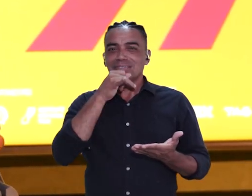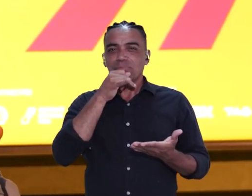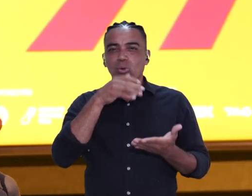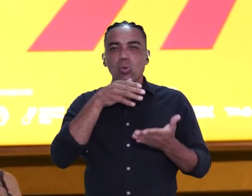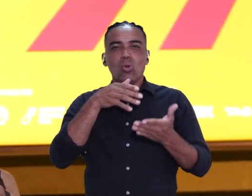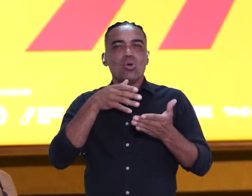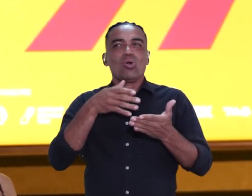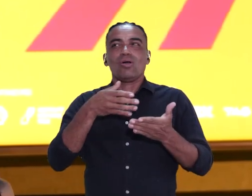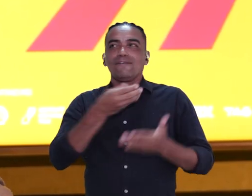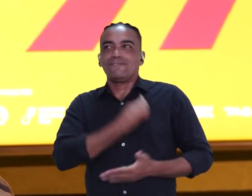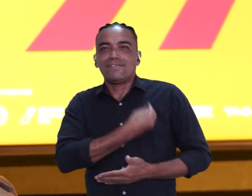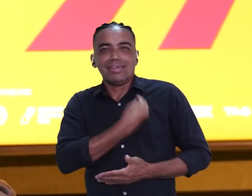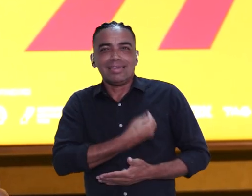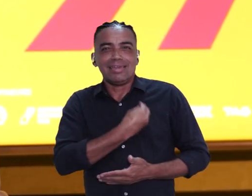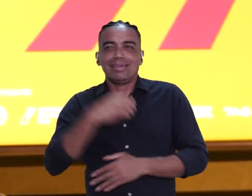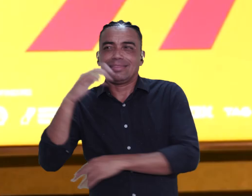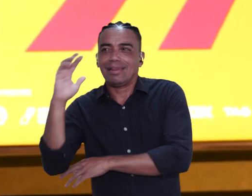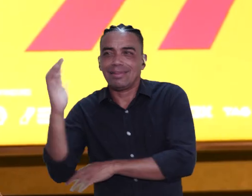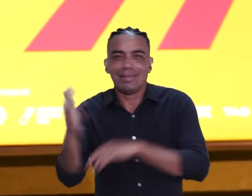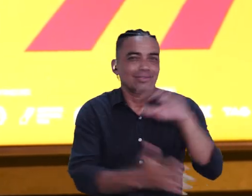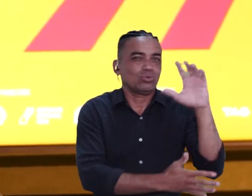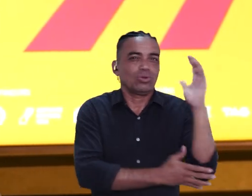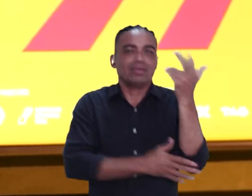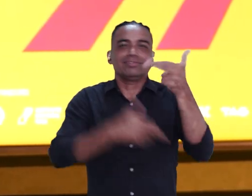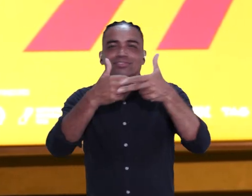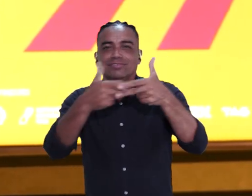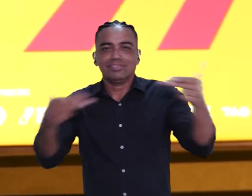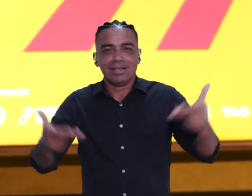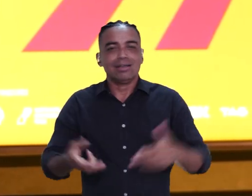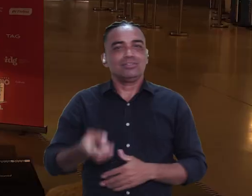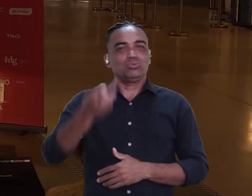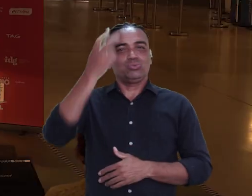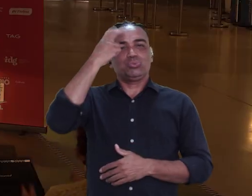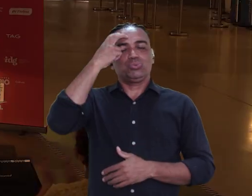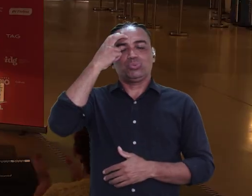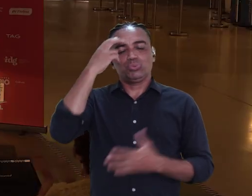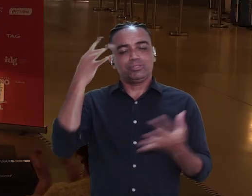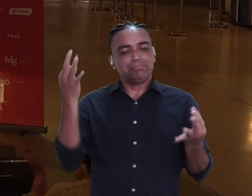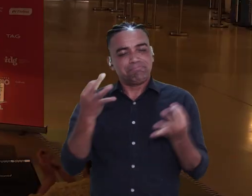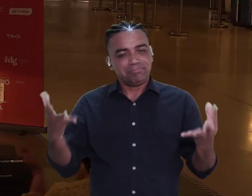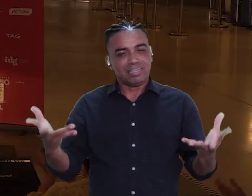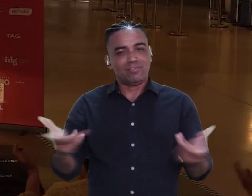reserva de vida que a gente tem na nossa cultura e que